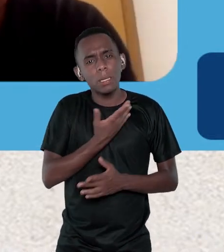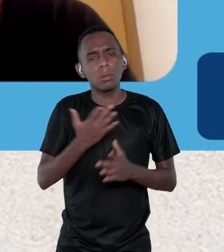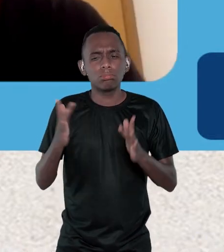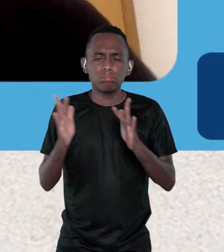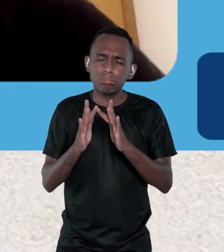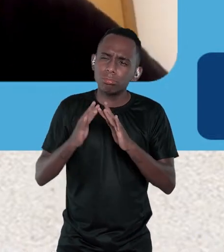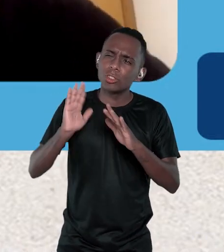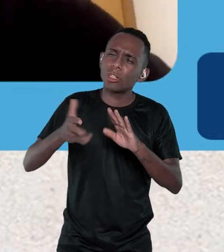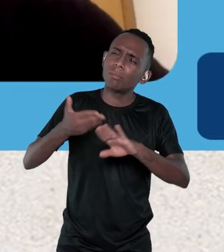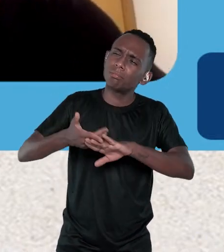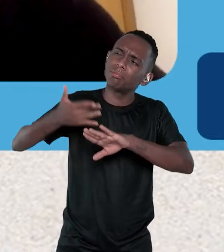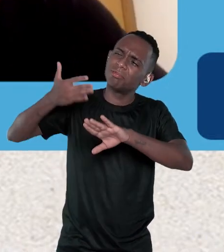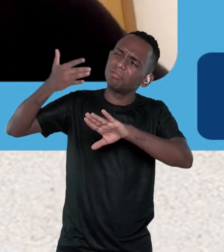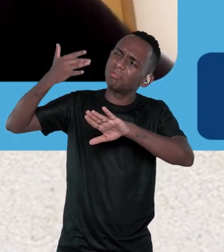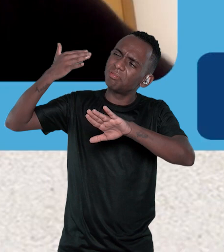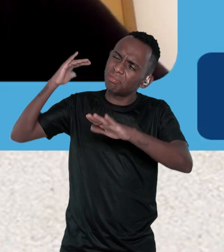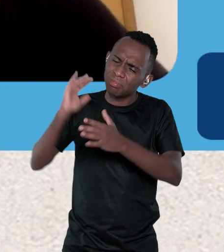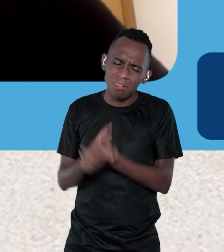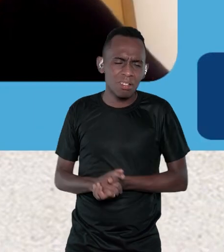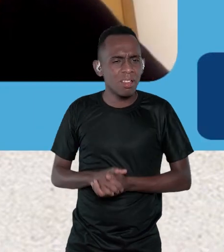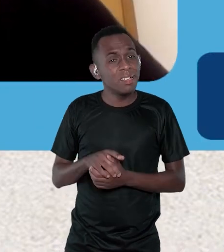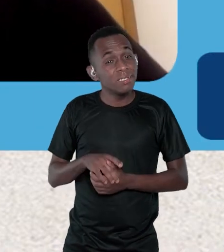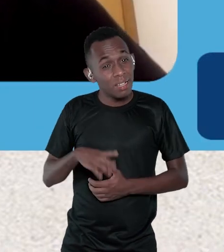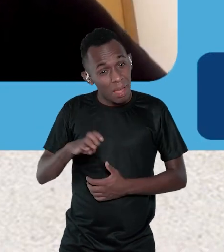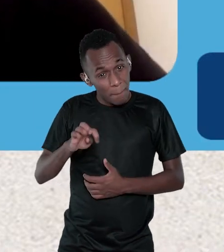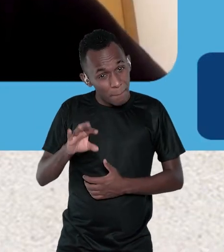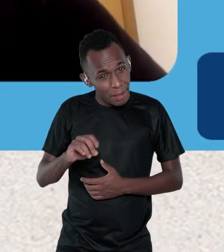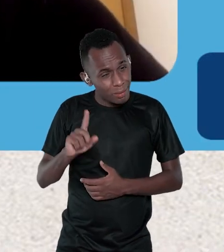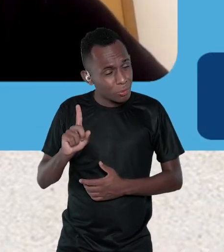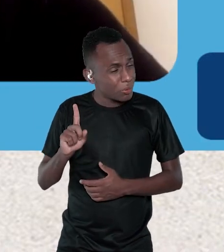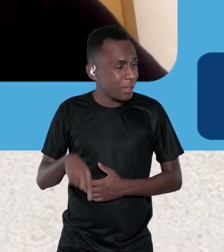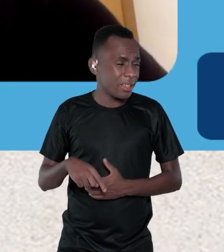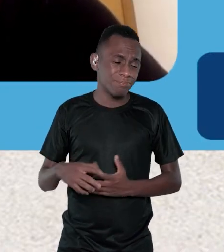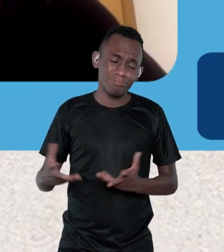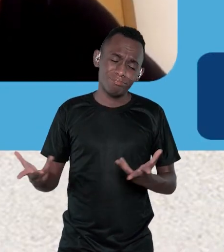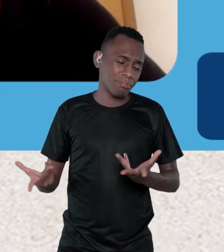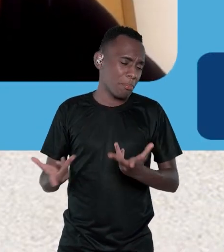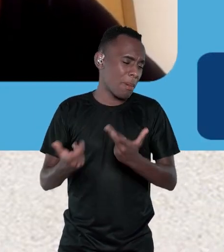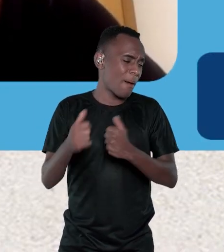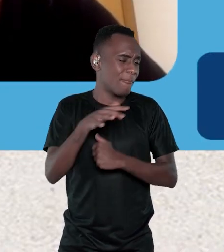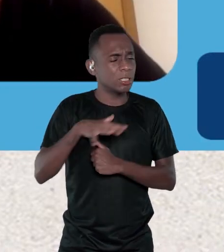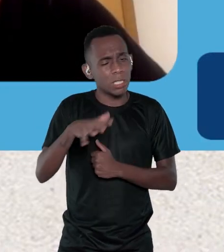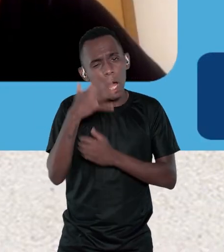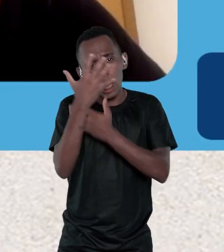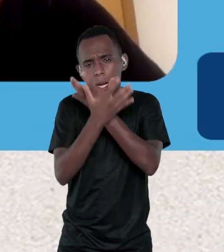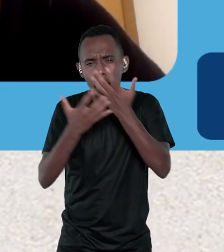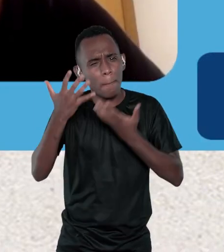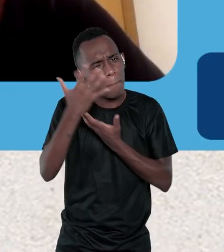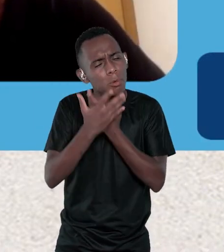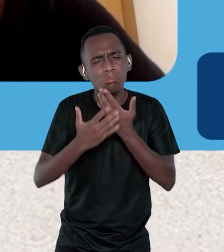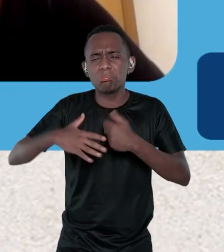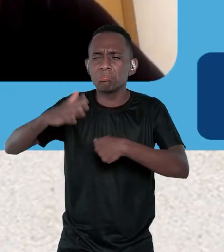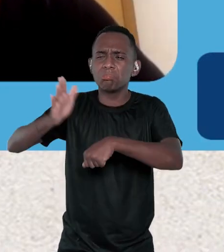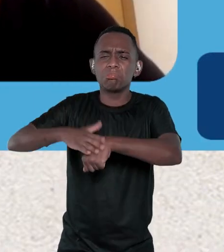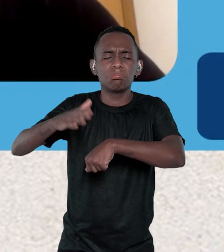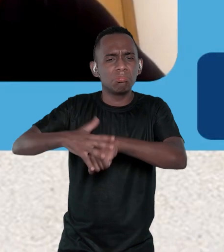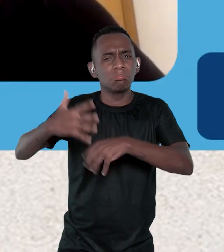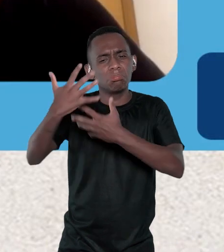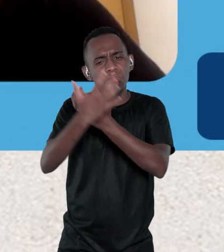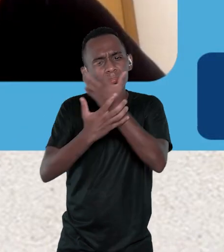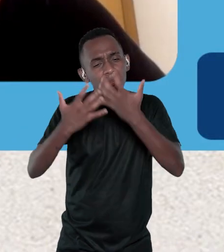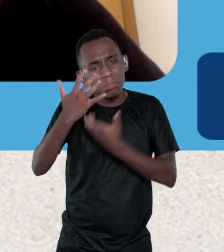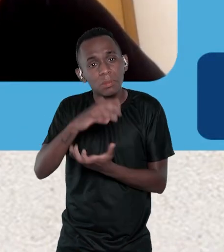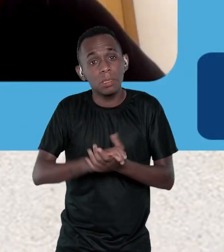é meu amigo de muito tempo. Ele é um craque musicalmente, né? Ele é a música em